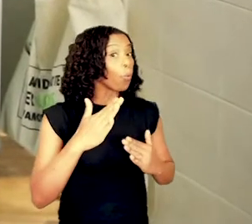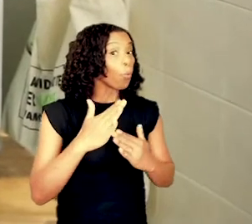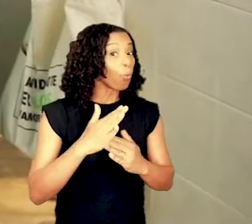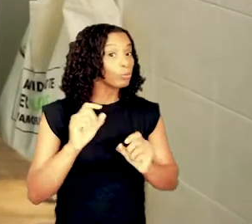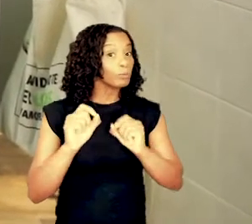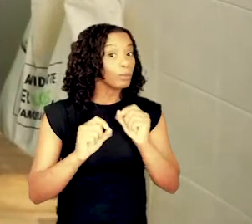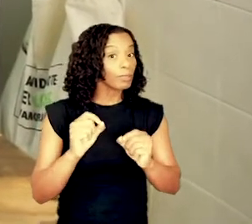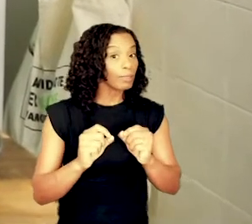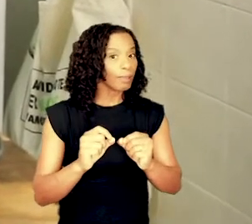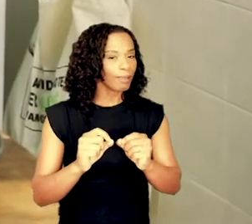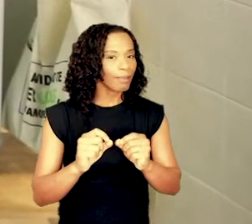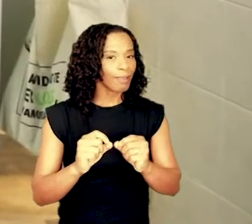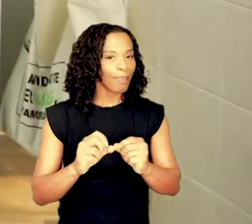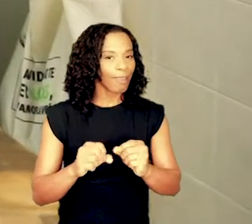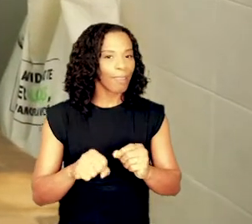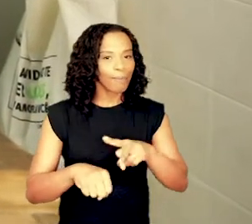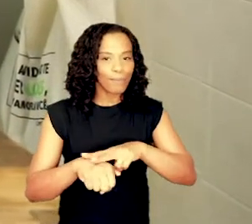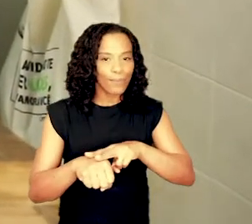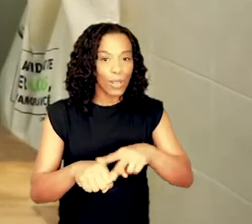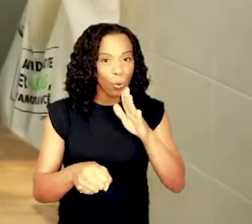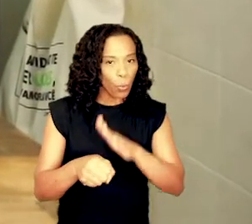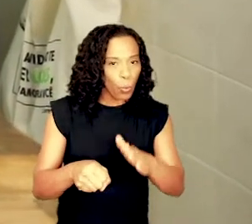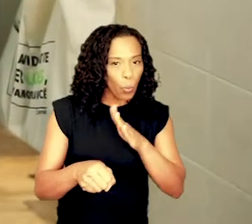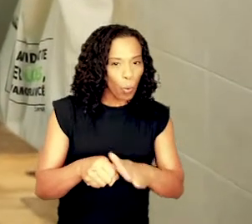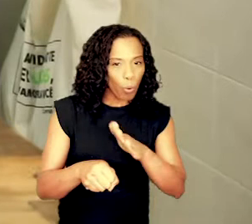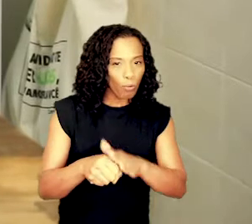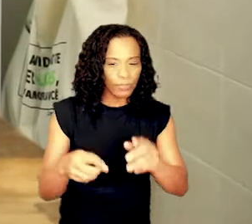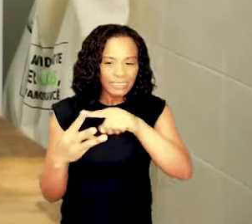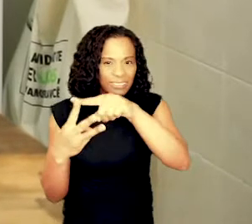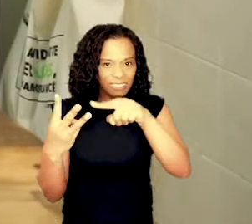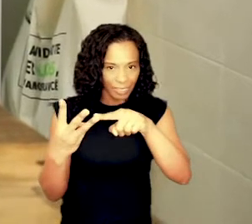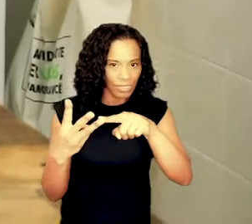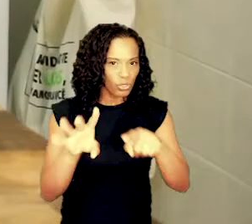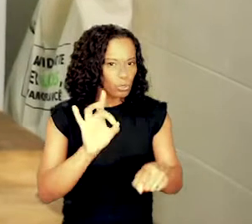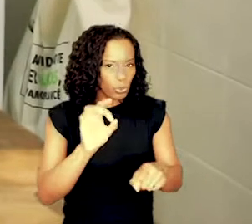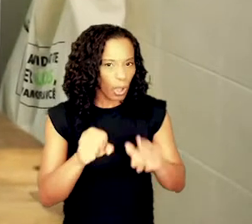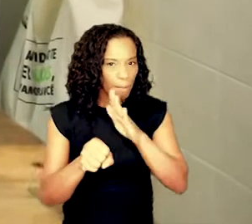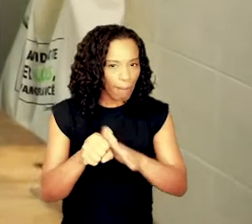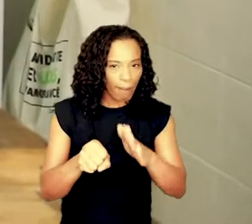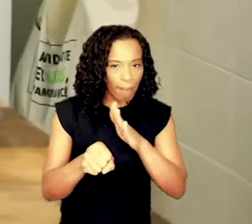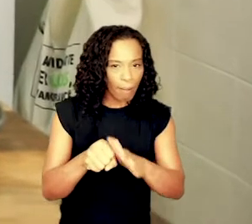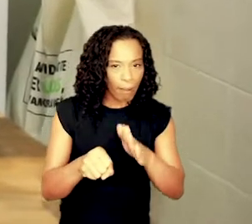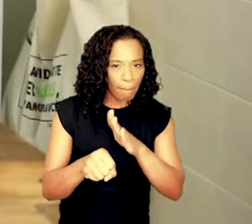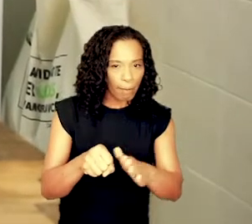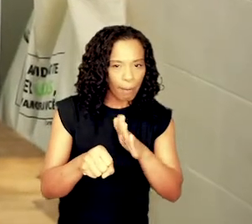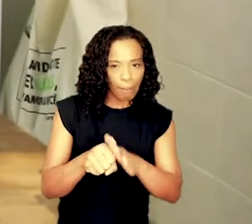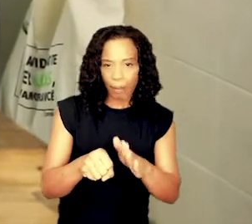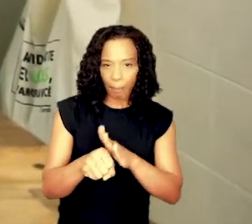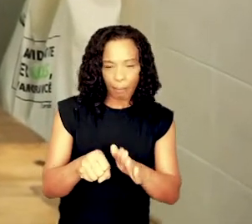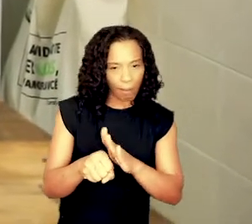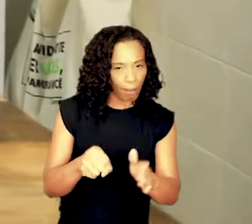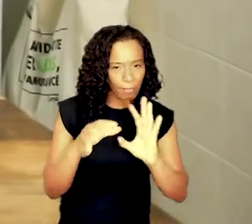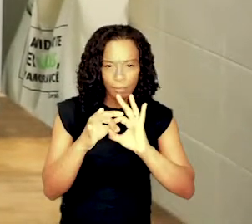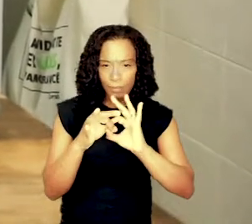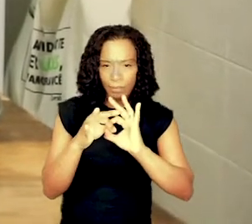E por último, vamos picar a nossa couve. Eu tenho aqui meio maço, que é tipo 3 folhão. Pode ser fininho, pode